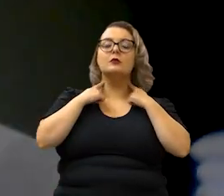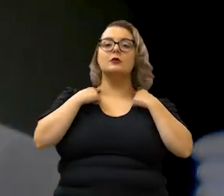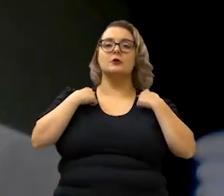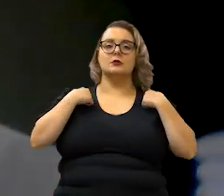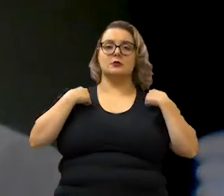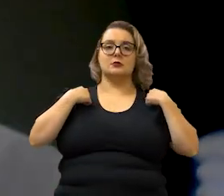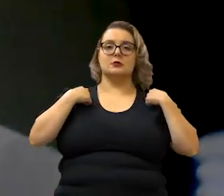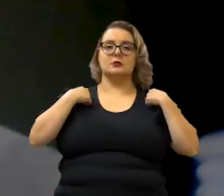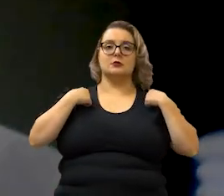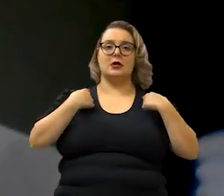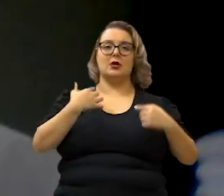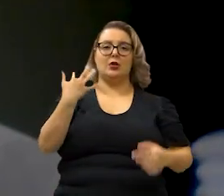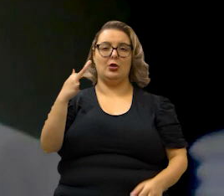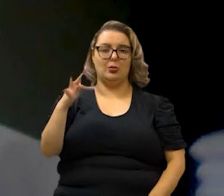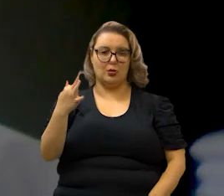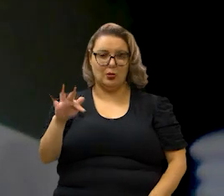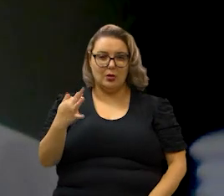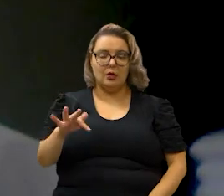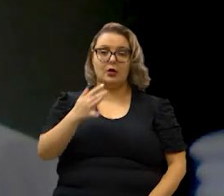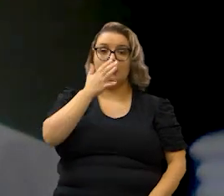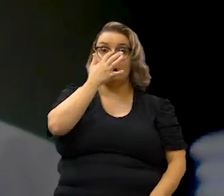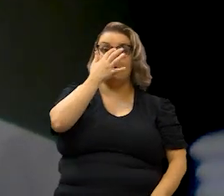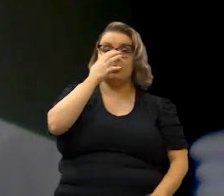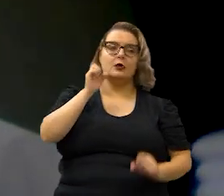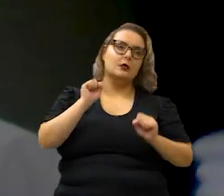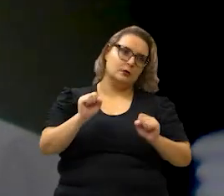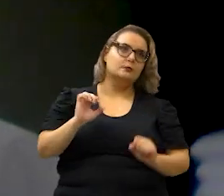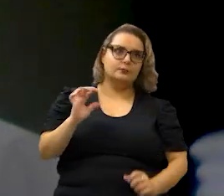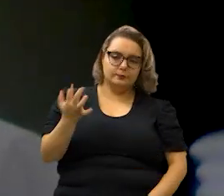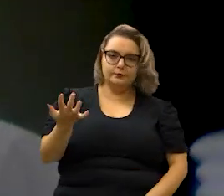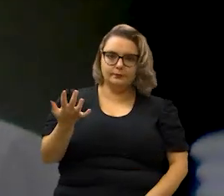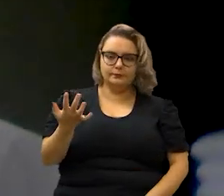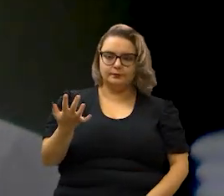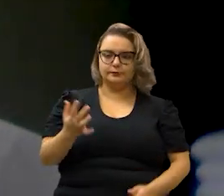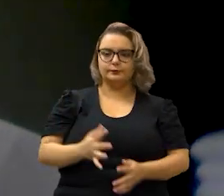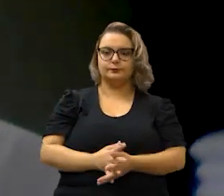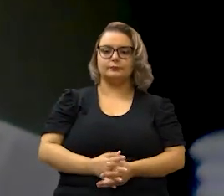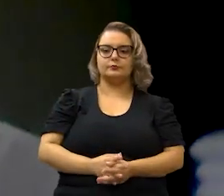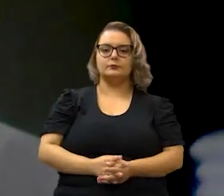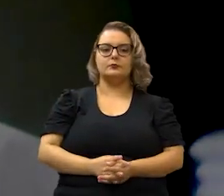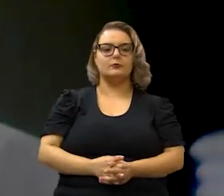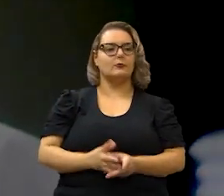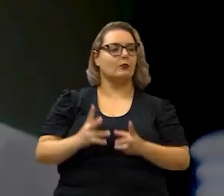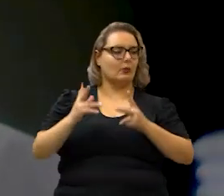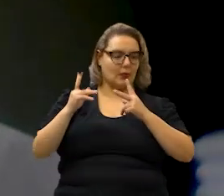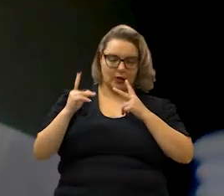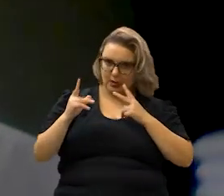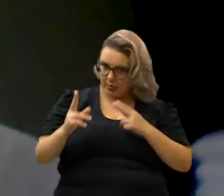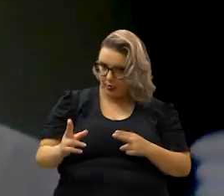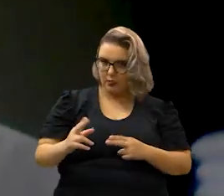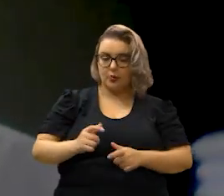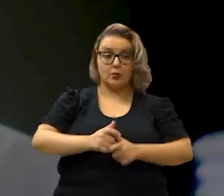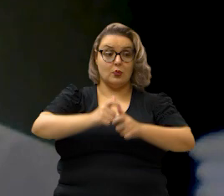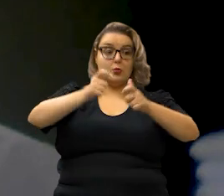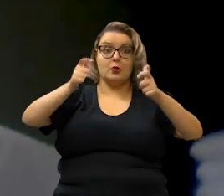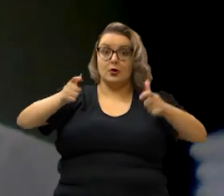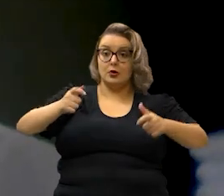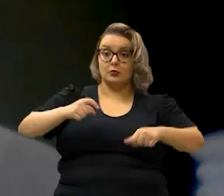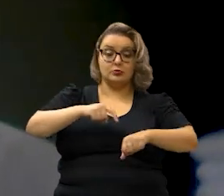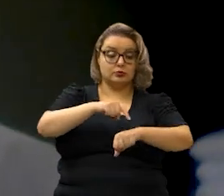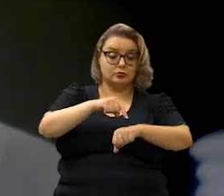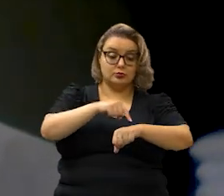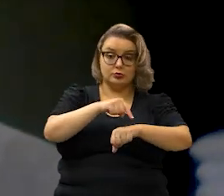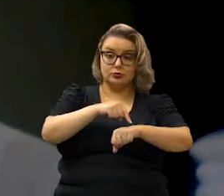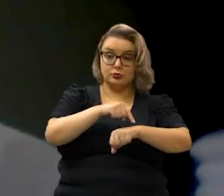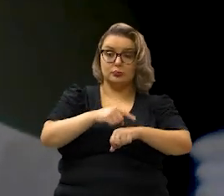E, às vezes, ela pode ter uma manifestação de mesma intensidade grande, de duração